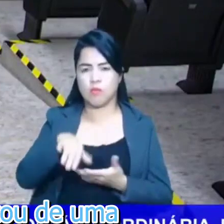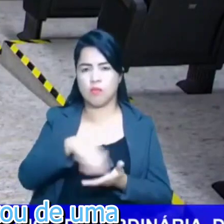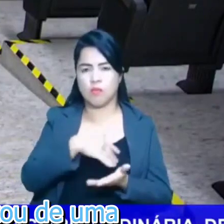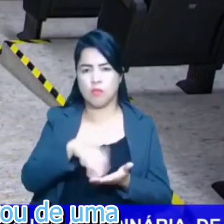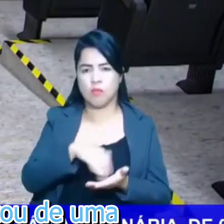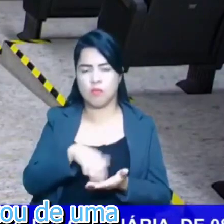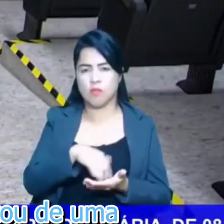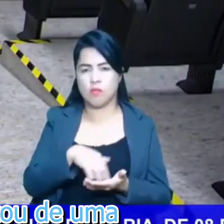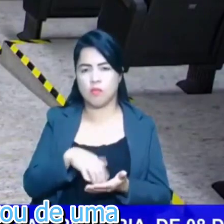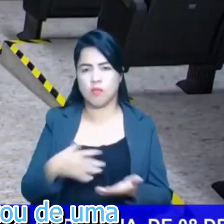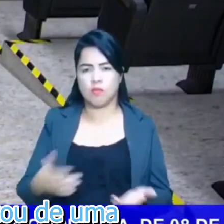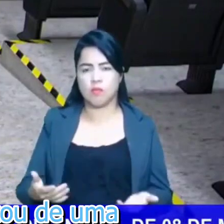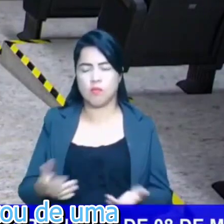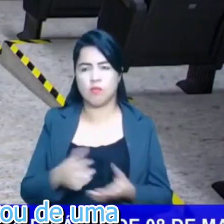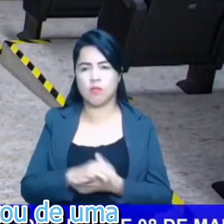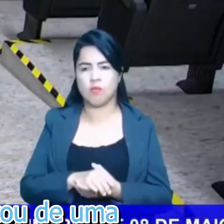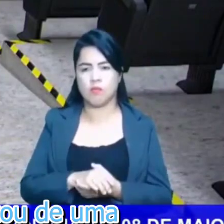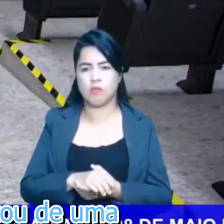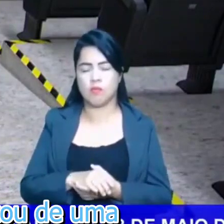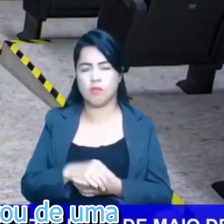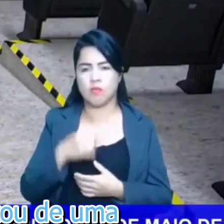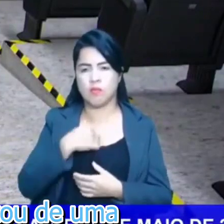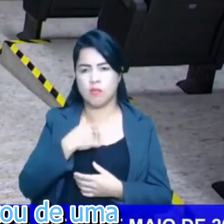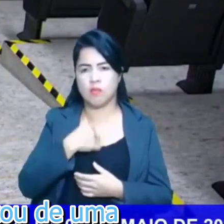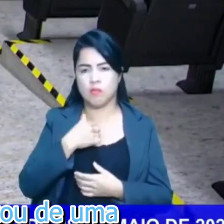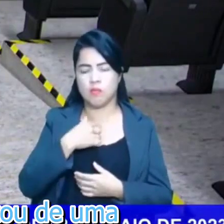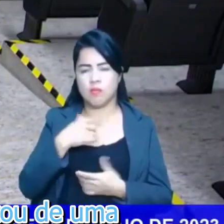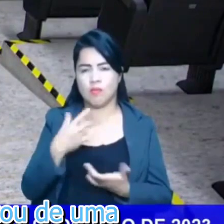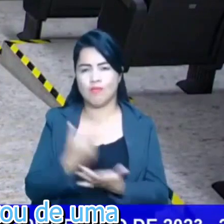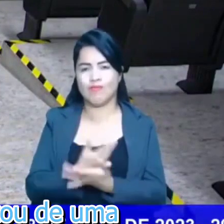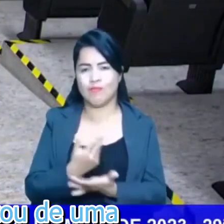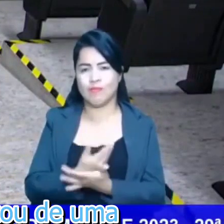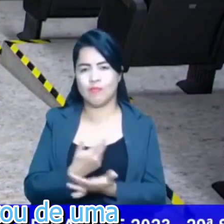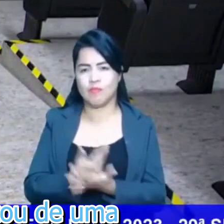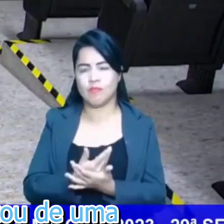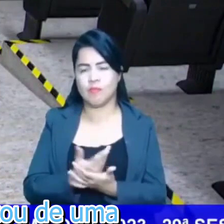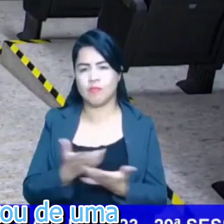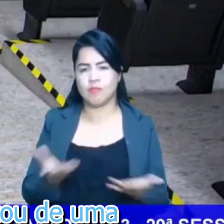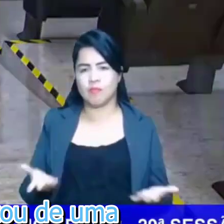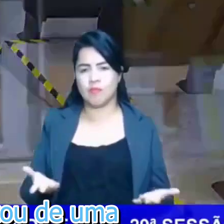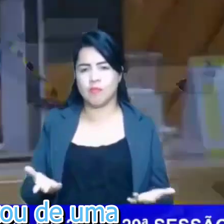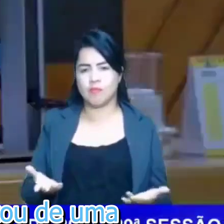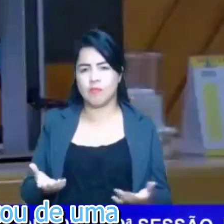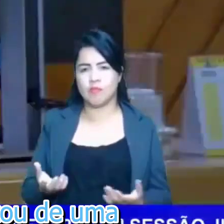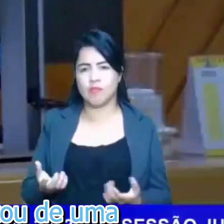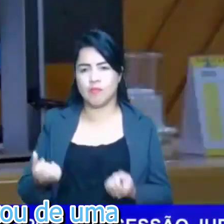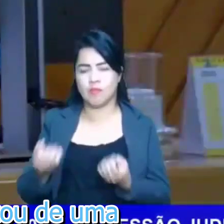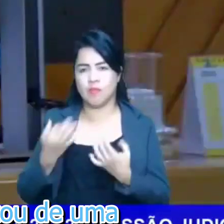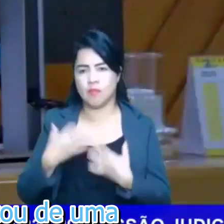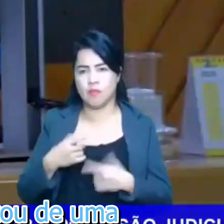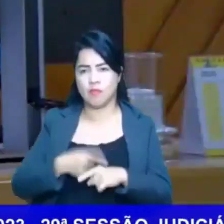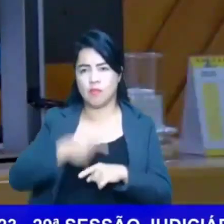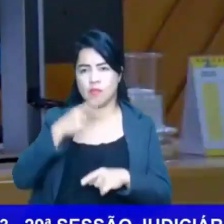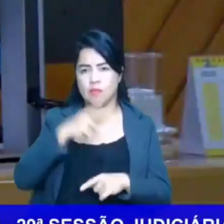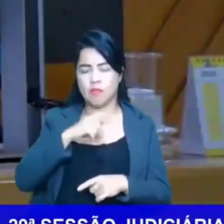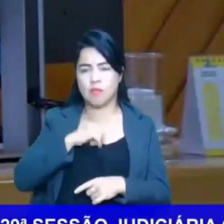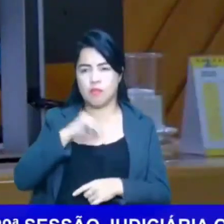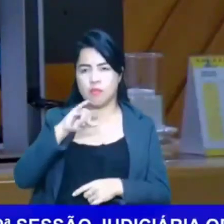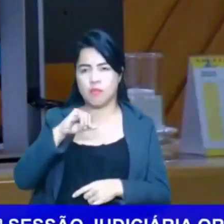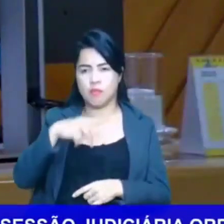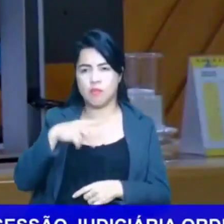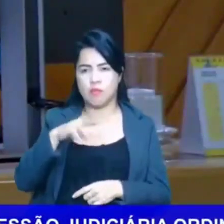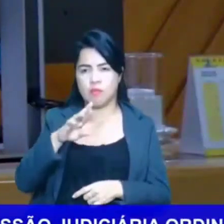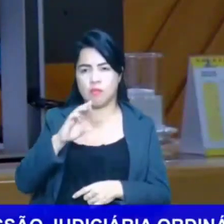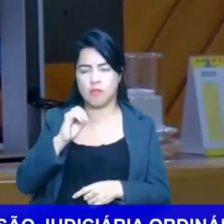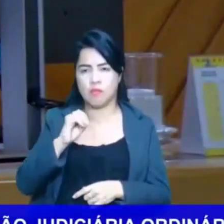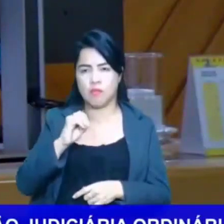secretária judicial, eu cometi um ato falho, ela me alertou de uma impropriedade.